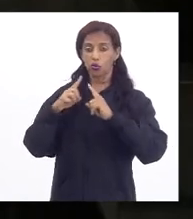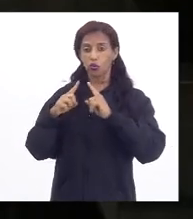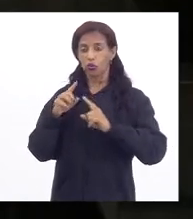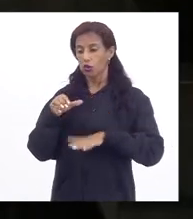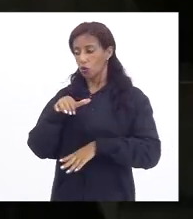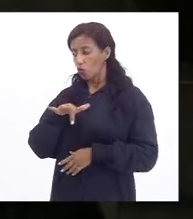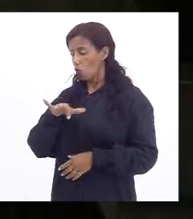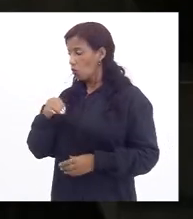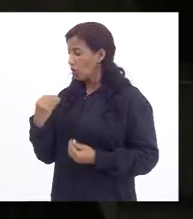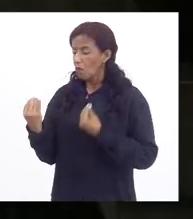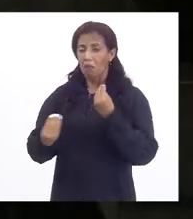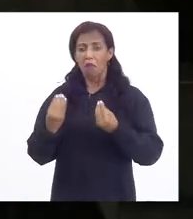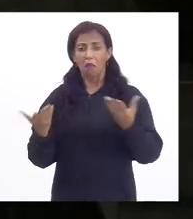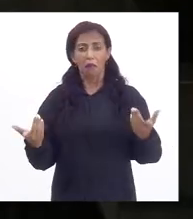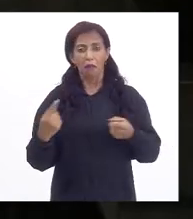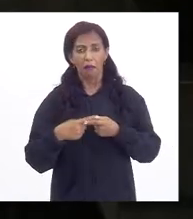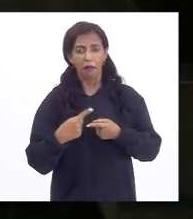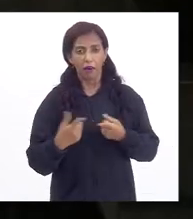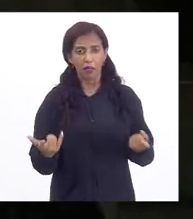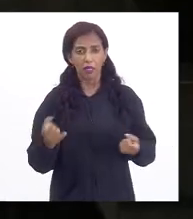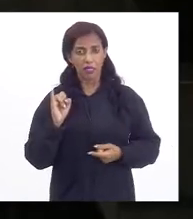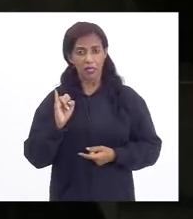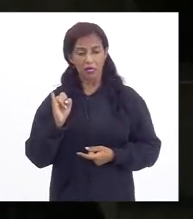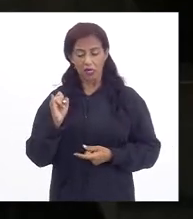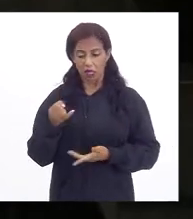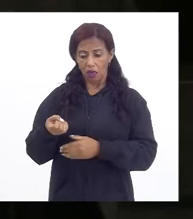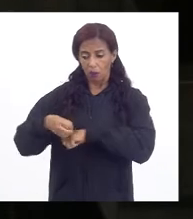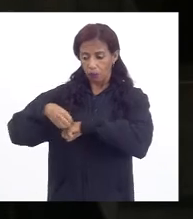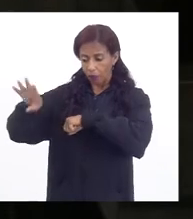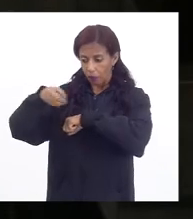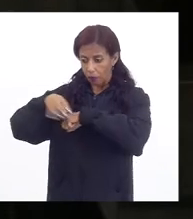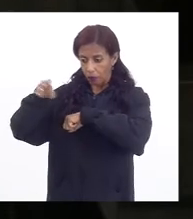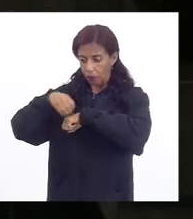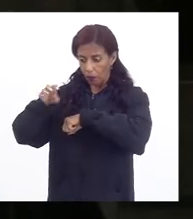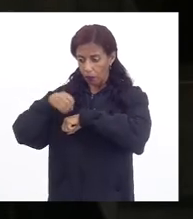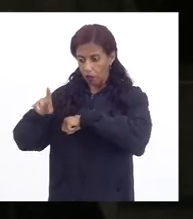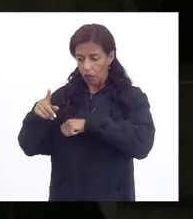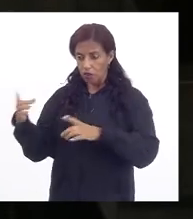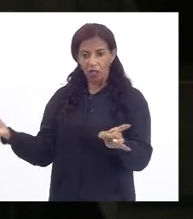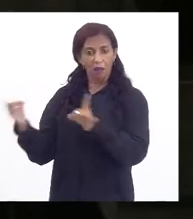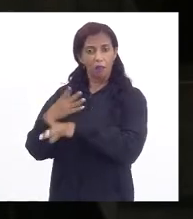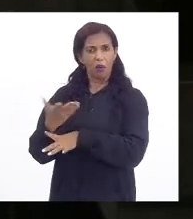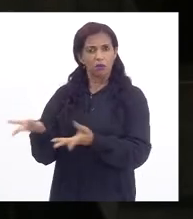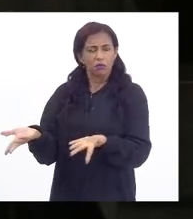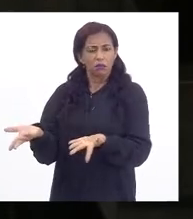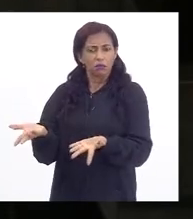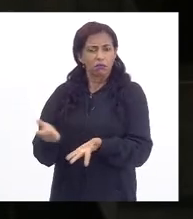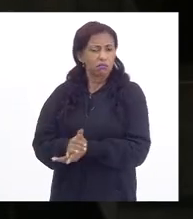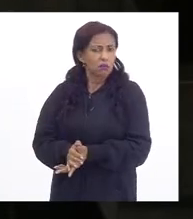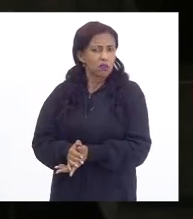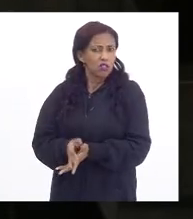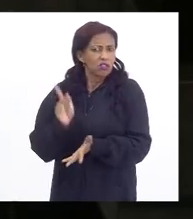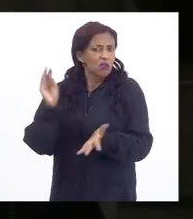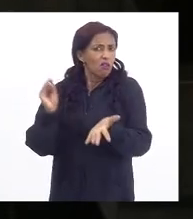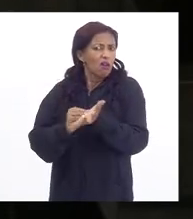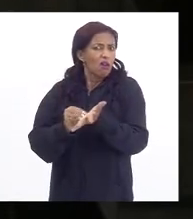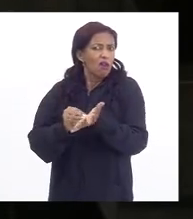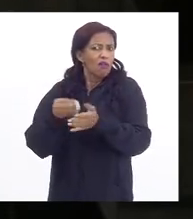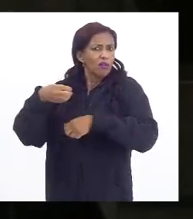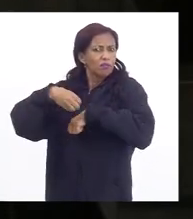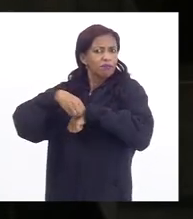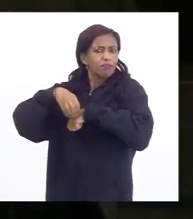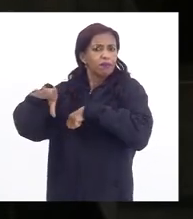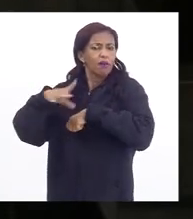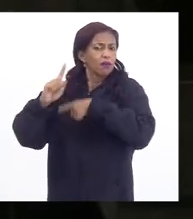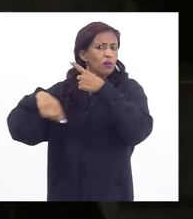Consultivo. Mas de que serve isso? Se aqueles encaminhamentos já estão prontos, empacotados, prestes a serem encaminhados no dia